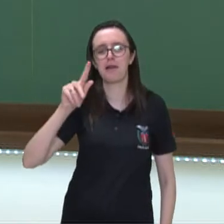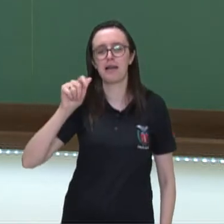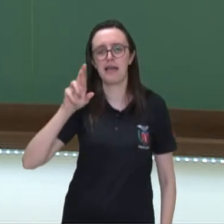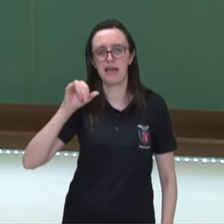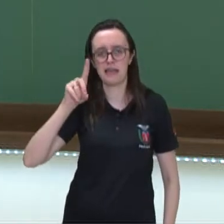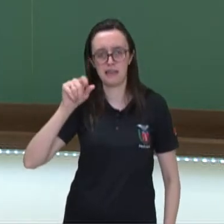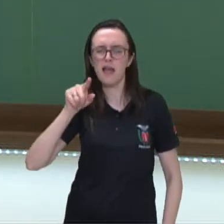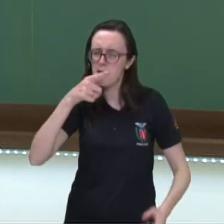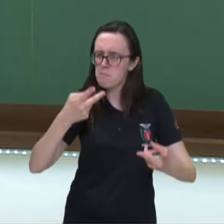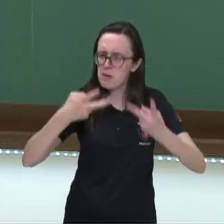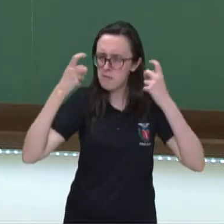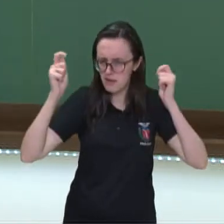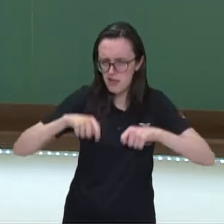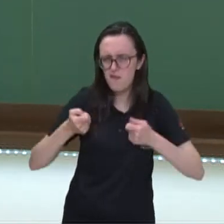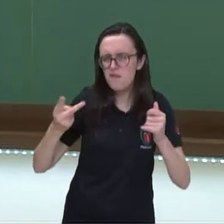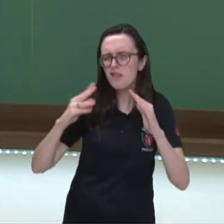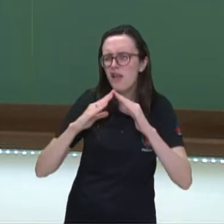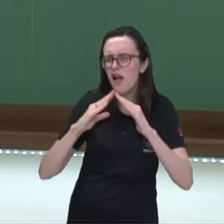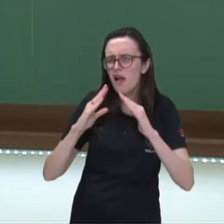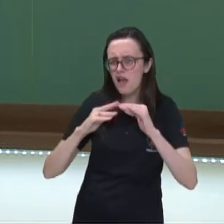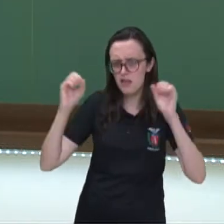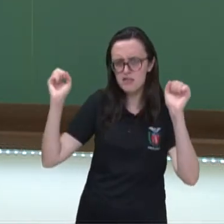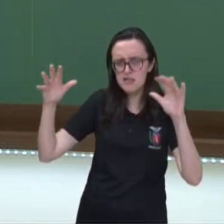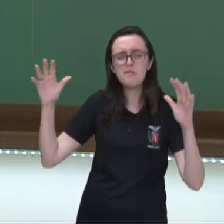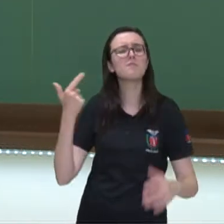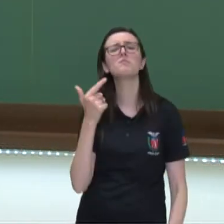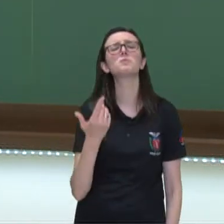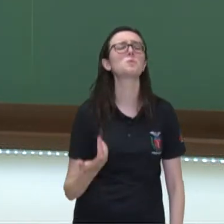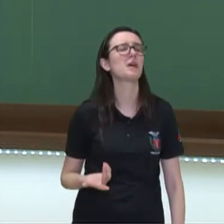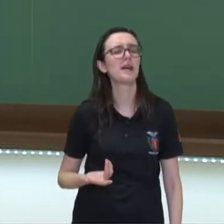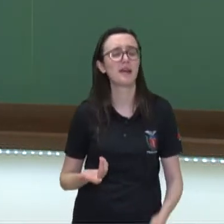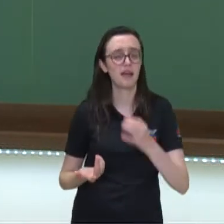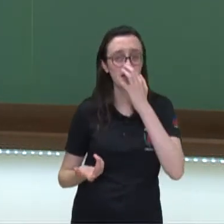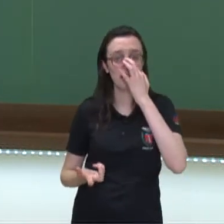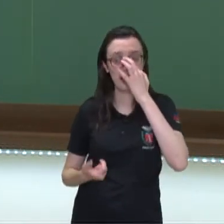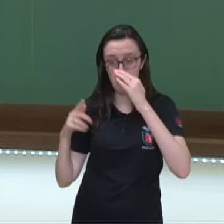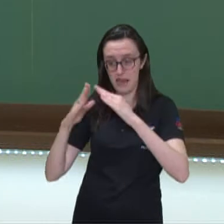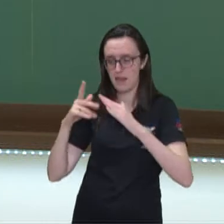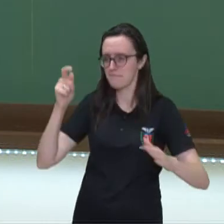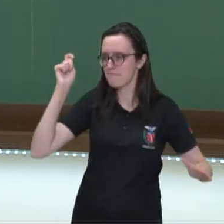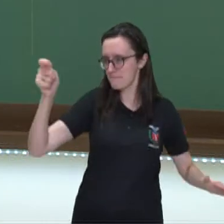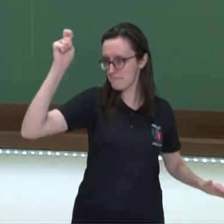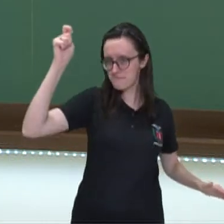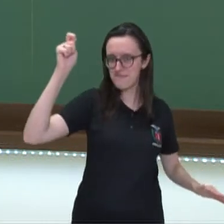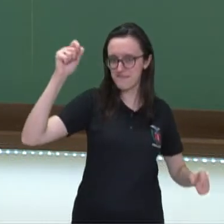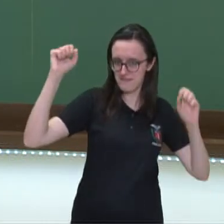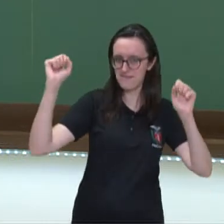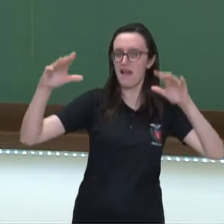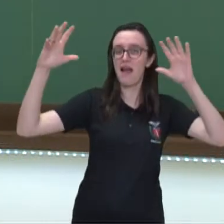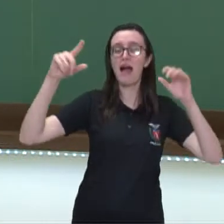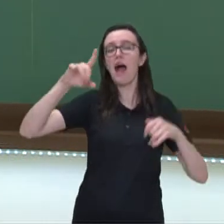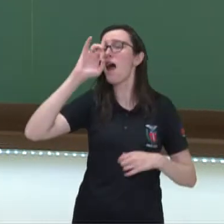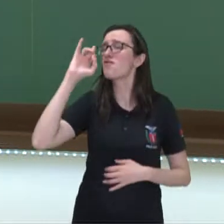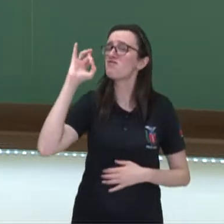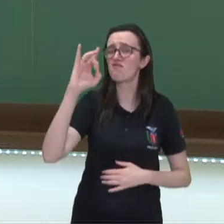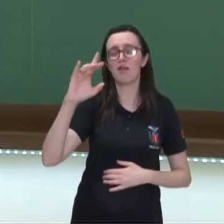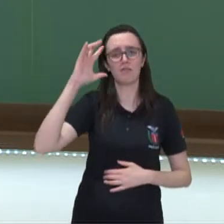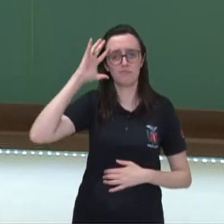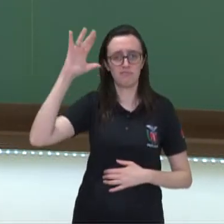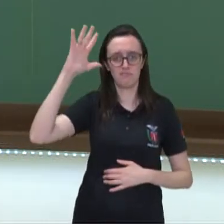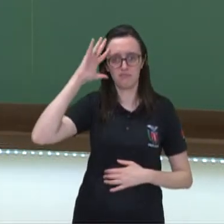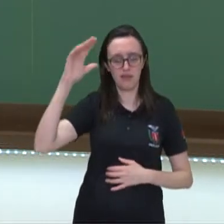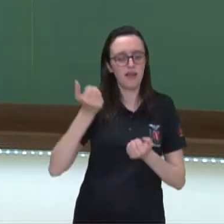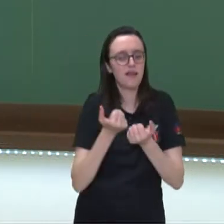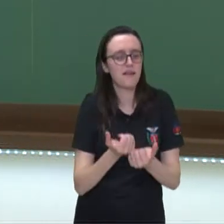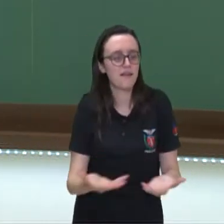possível vender uma casa encantada? Não, Casa encantada é só na imaginação. Então, oferecer banquetes para